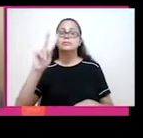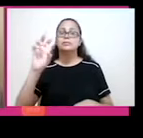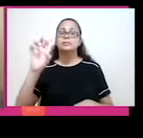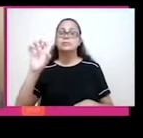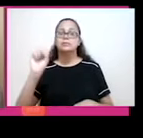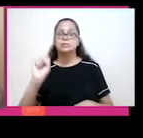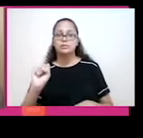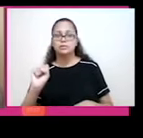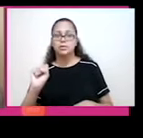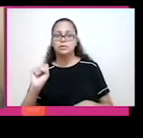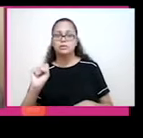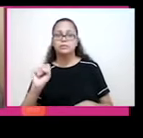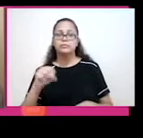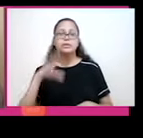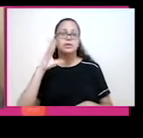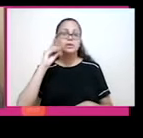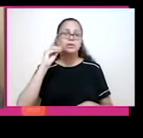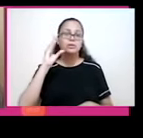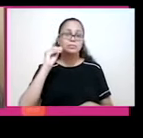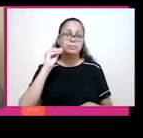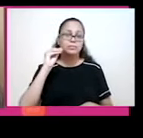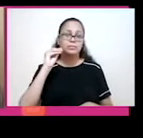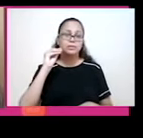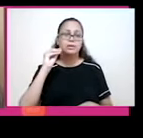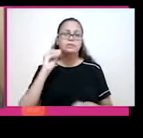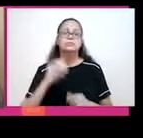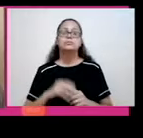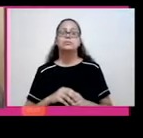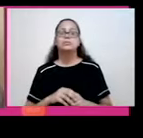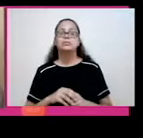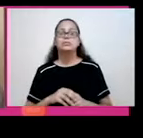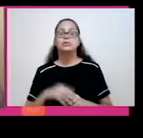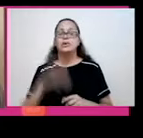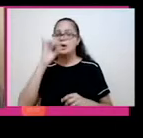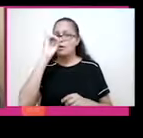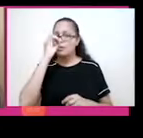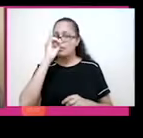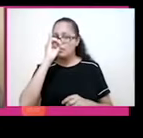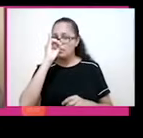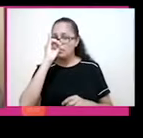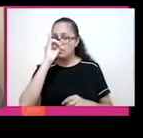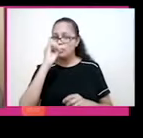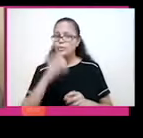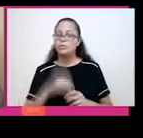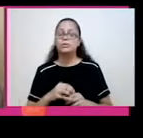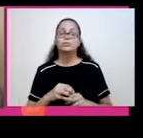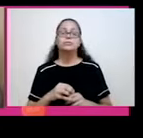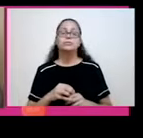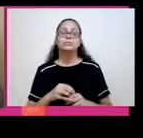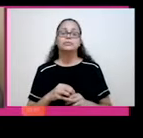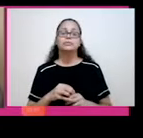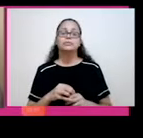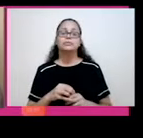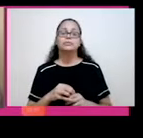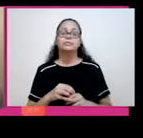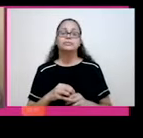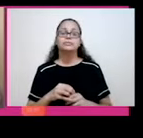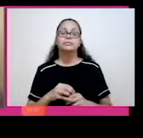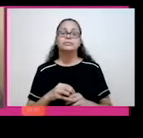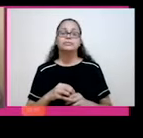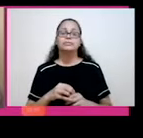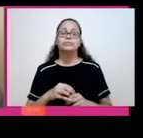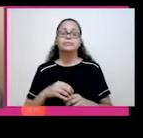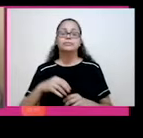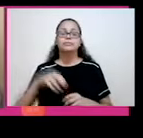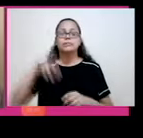patos. Suínos, a China produz quase 451 milhões de cabeças, ovinos 149 milhões,